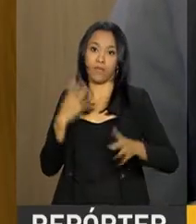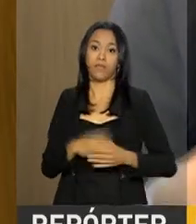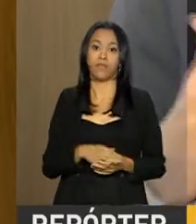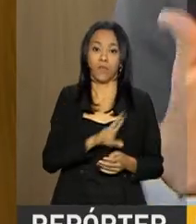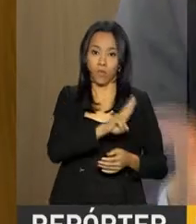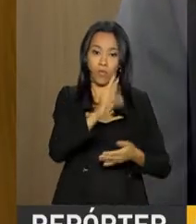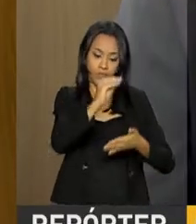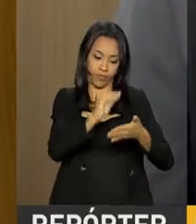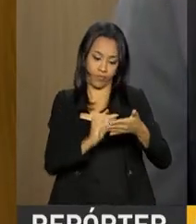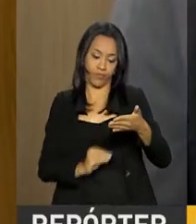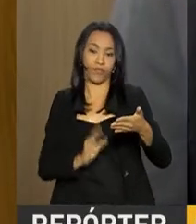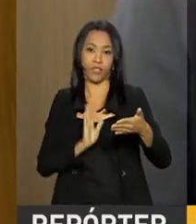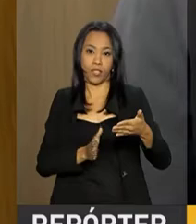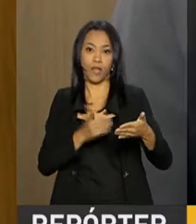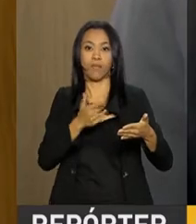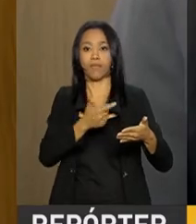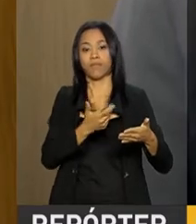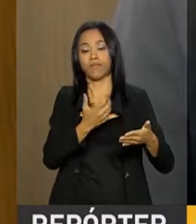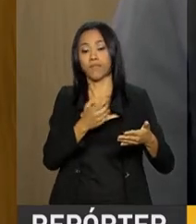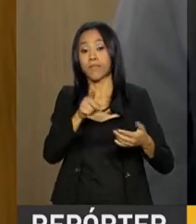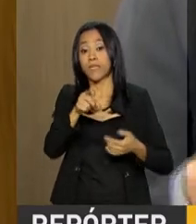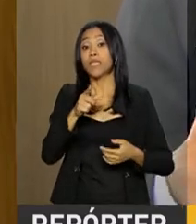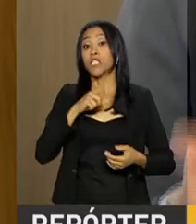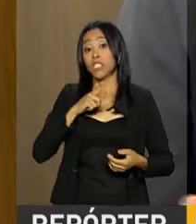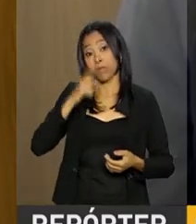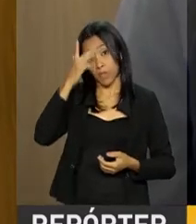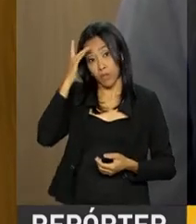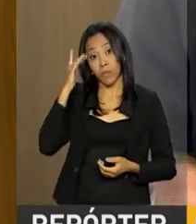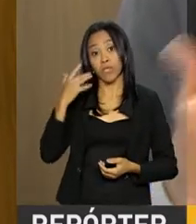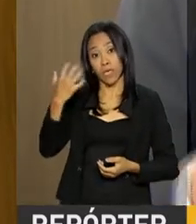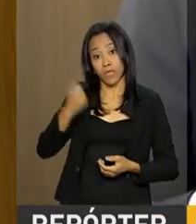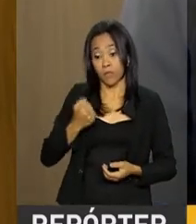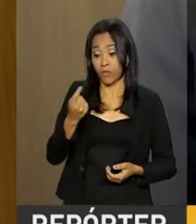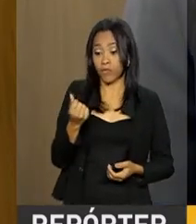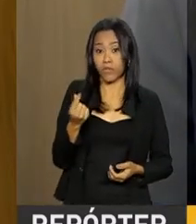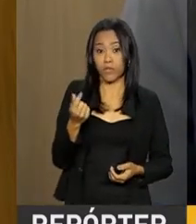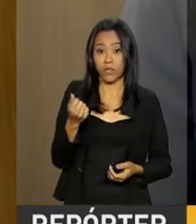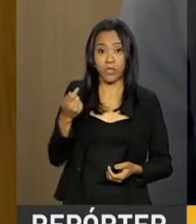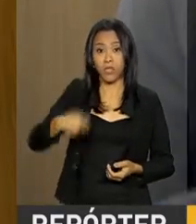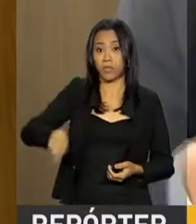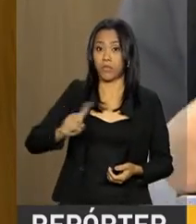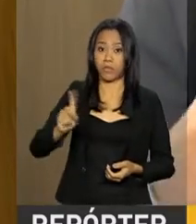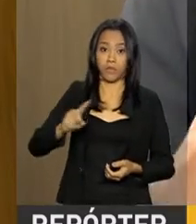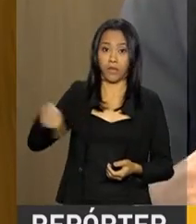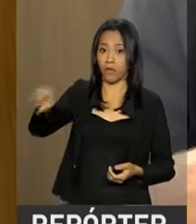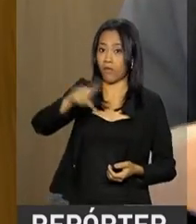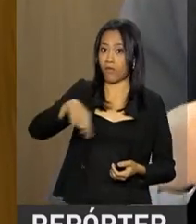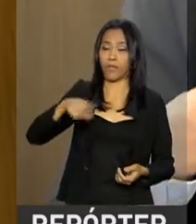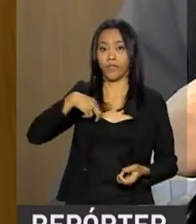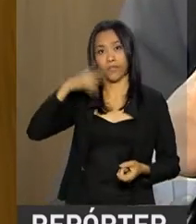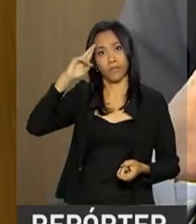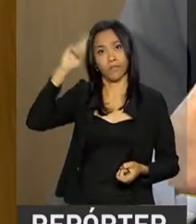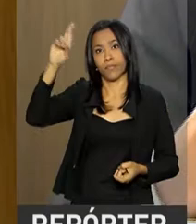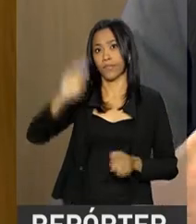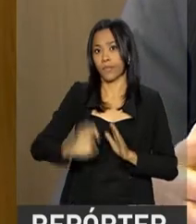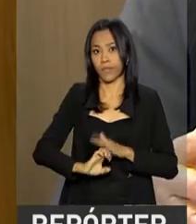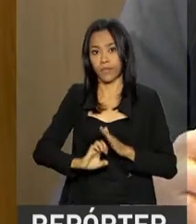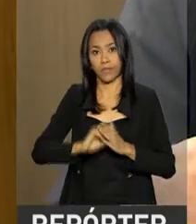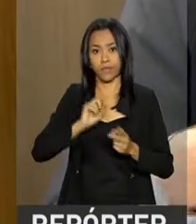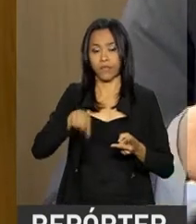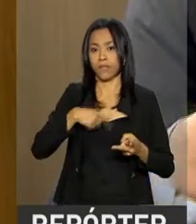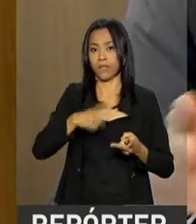que estava ganhando por eu os benefícios do bolsa família sem precisar de empresários tinham pessoas